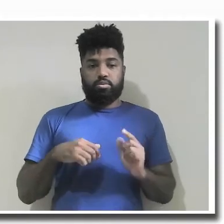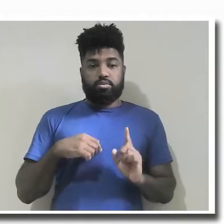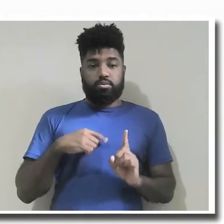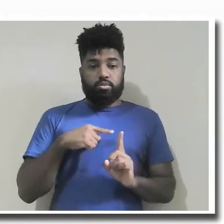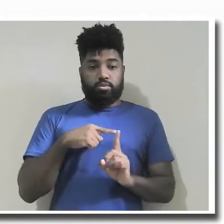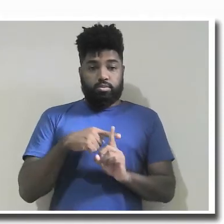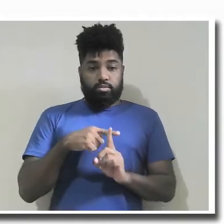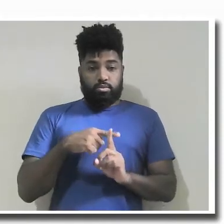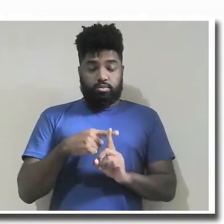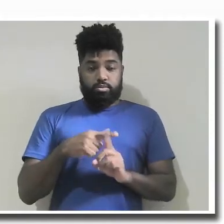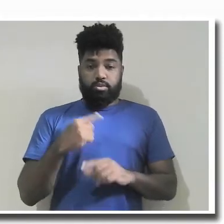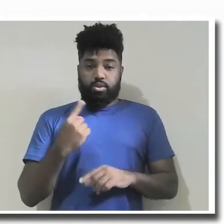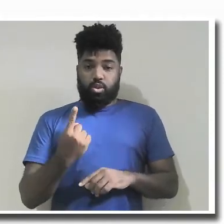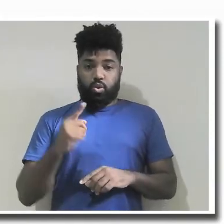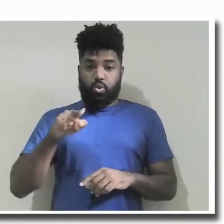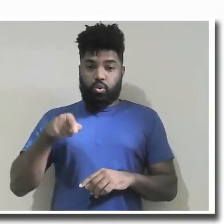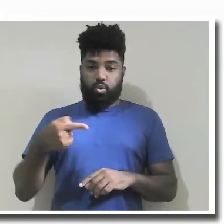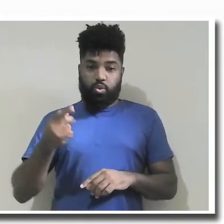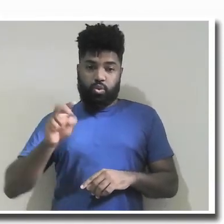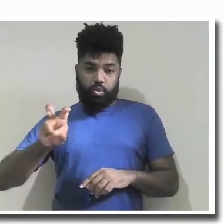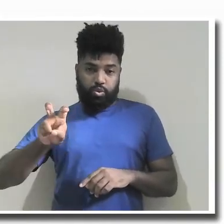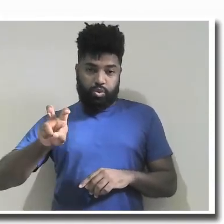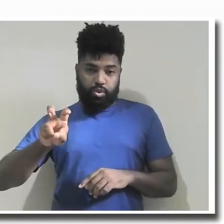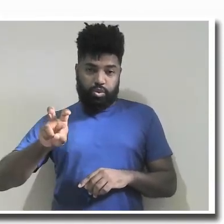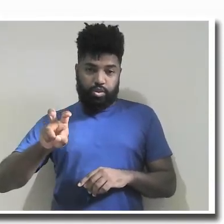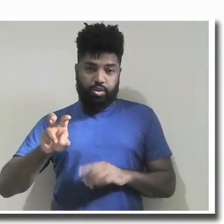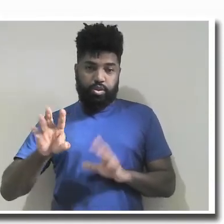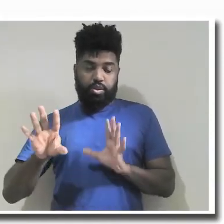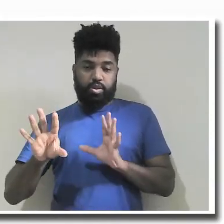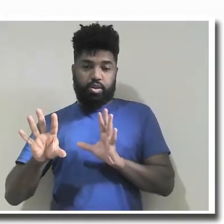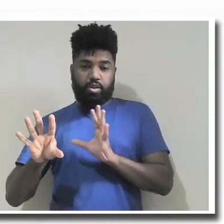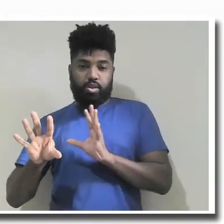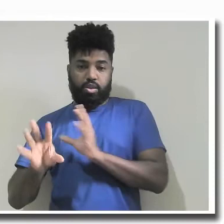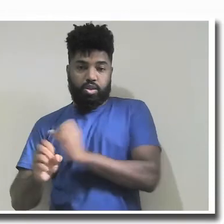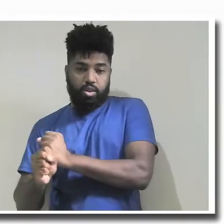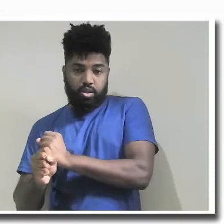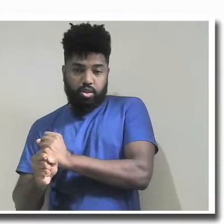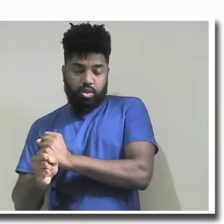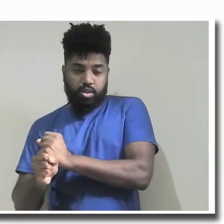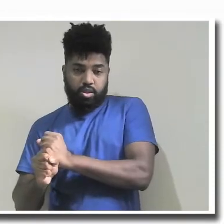a 1,5. O resultado dessa soma,